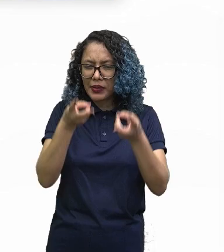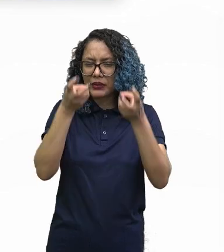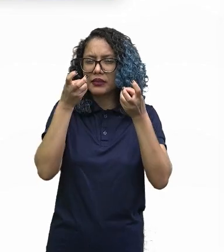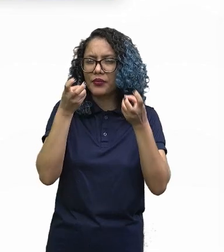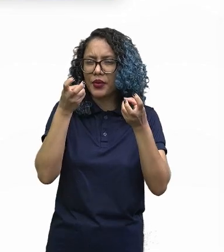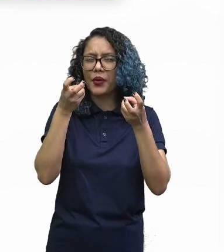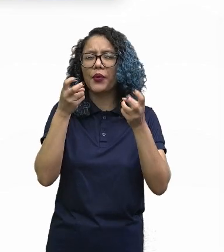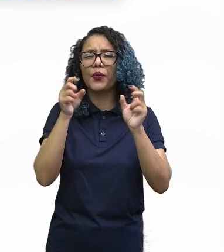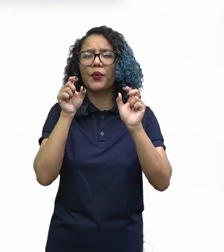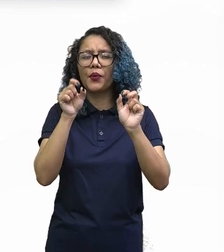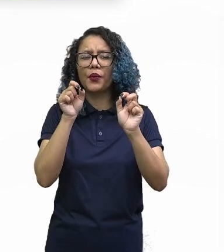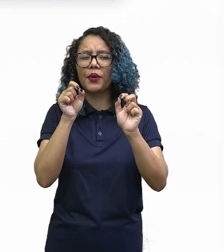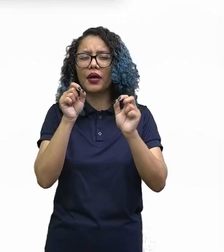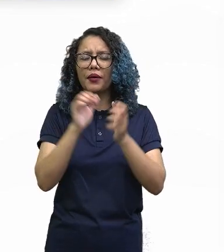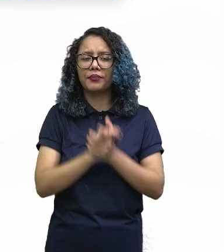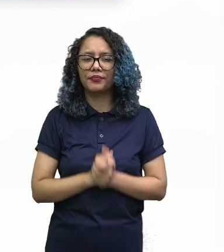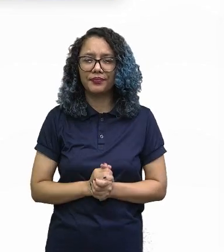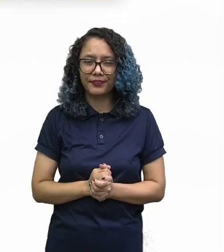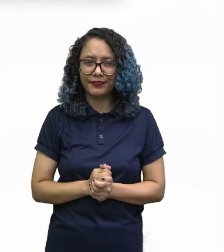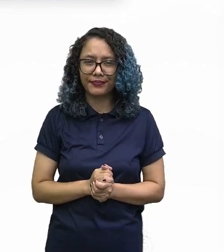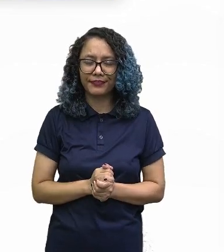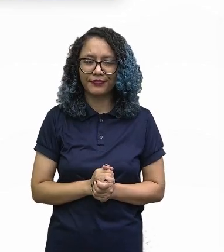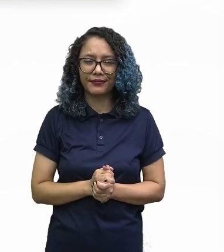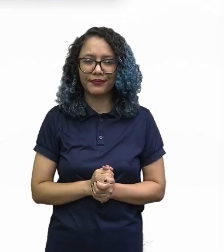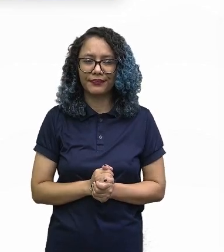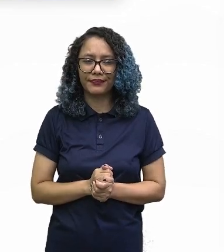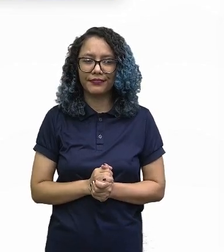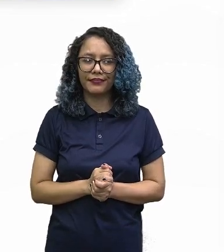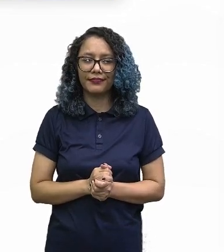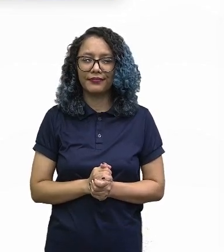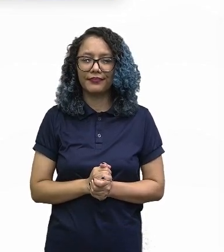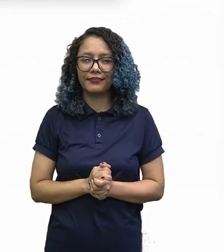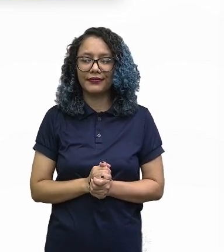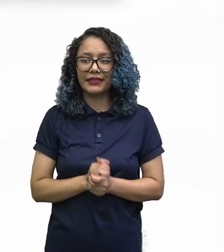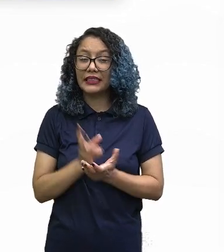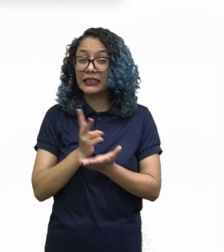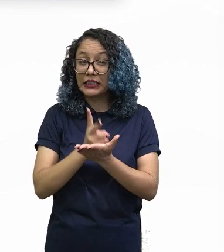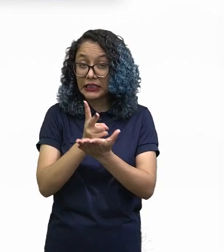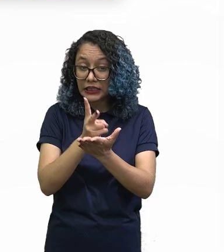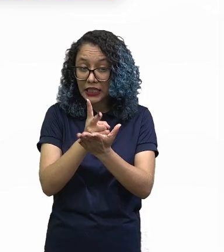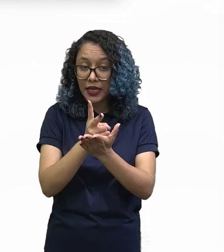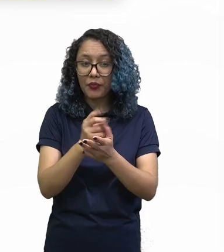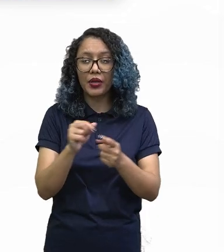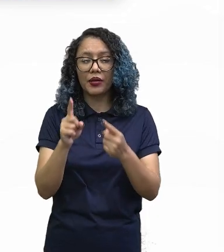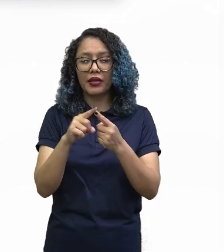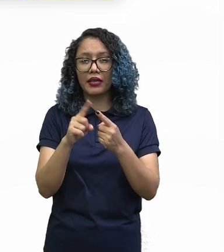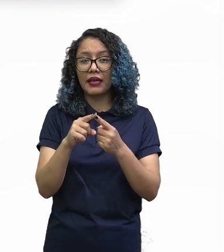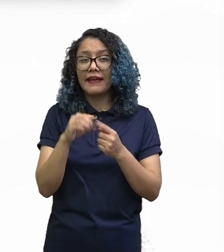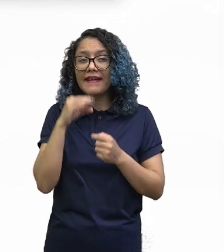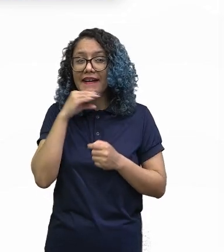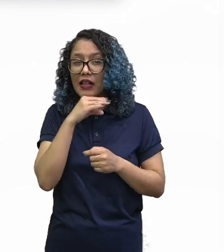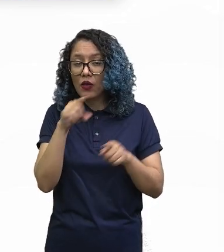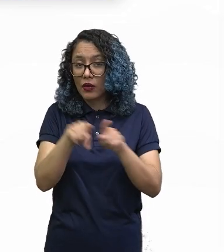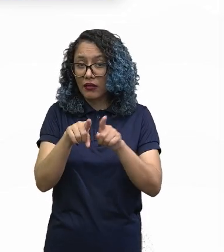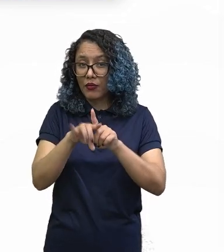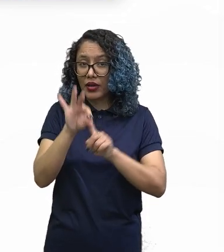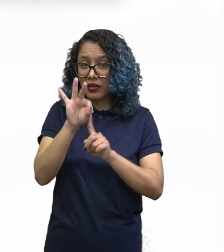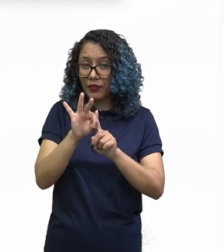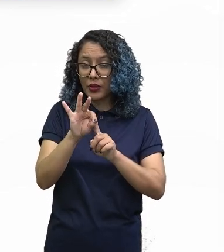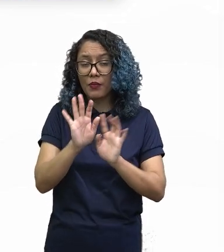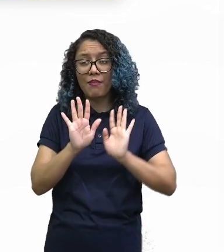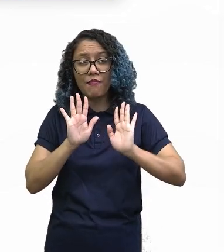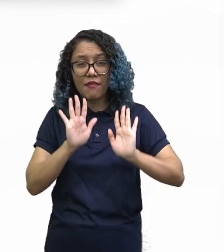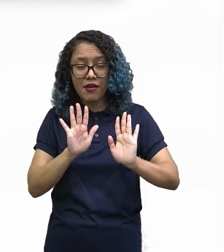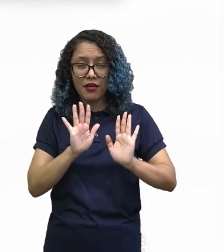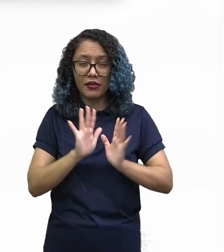fala em termologia, nós vamos estudar aí, sempre nós vamos estudar o calor e a temperatura. Só